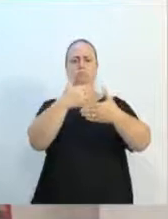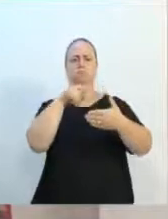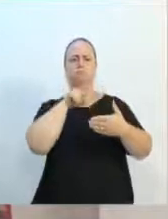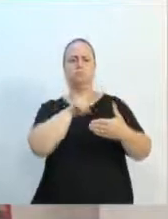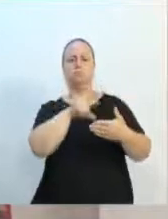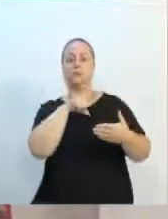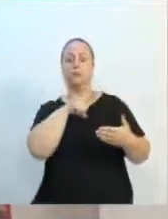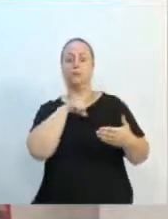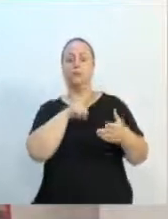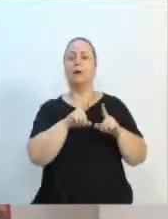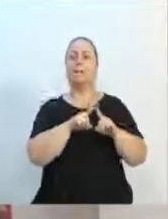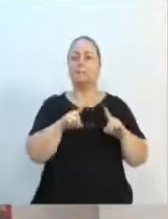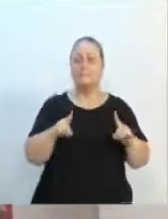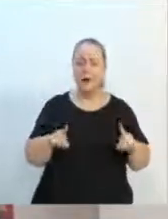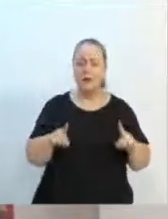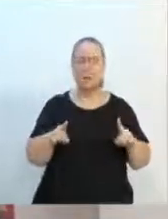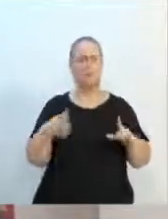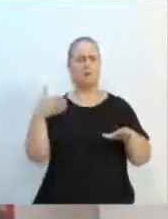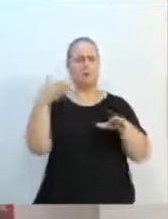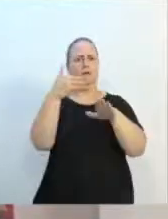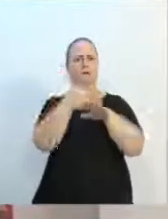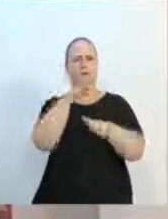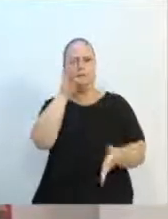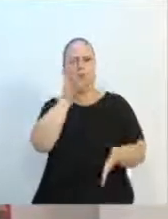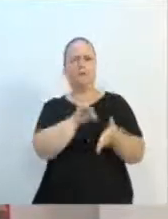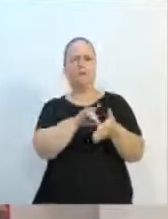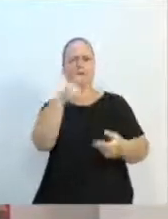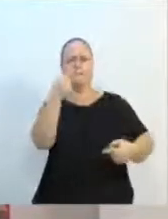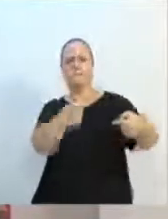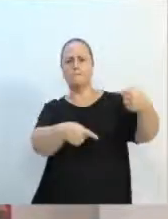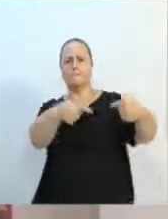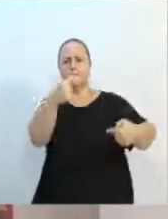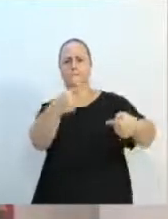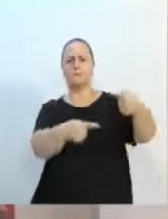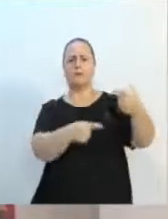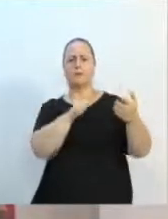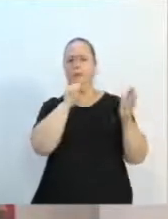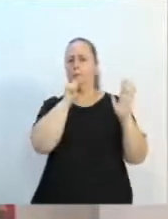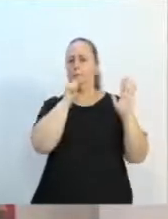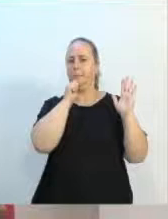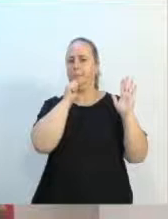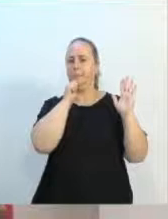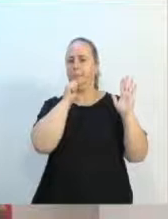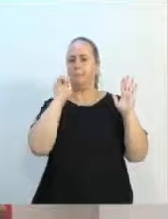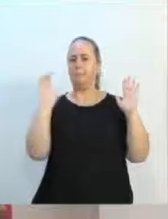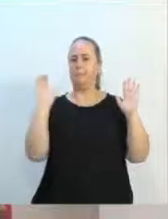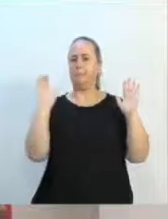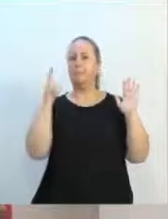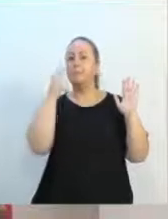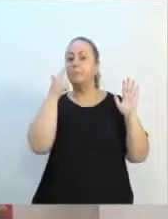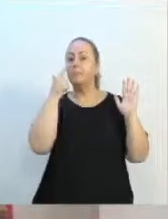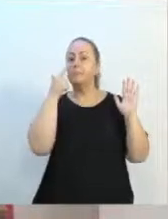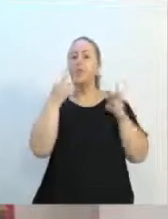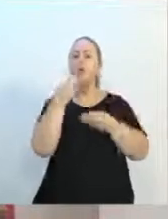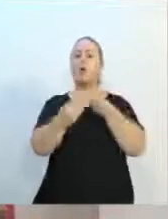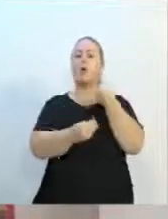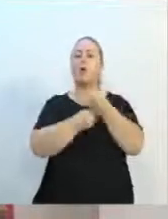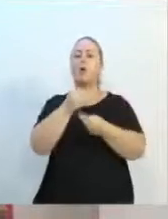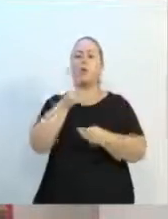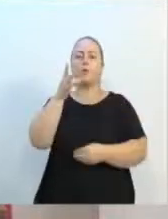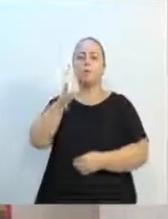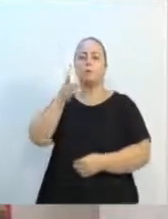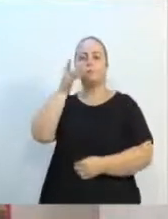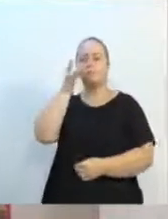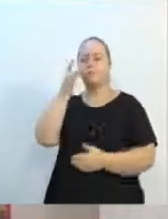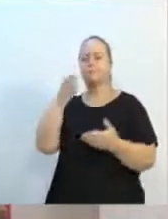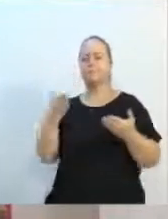intervenções, mas não participou efetivamente das discussões com a Secretaria de Educação para saber quais eram as reais demandas ou